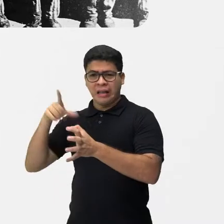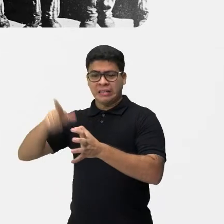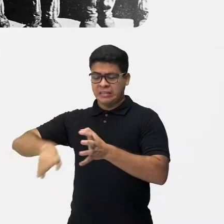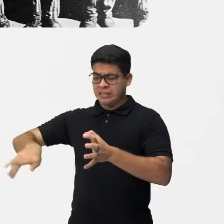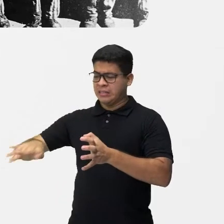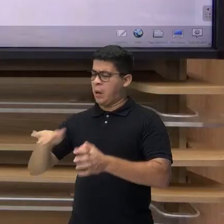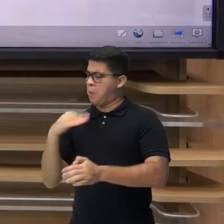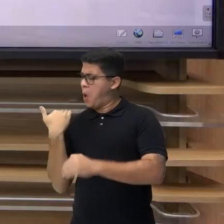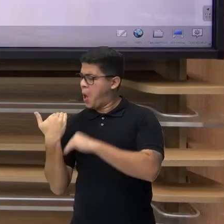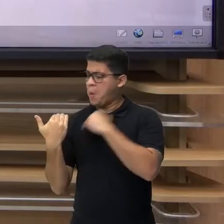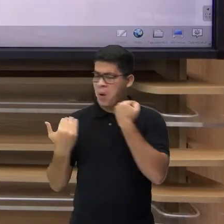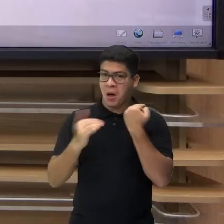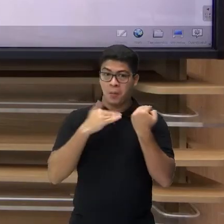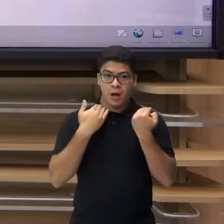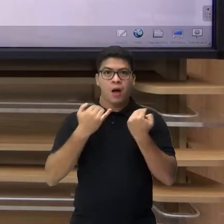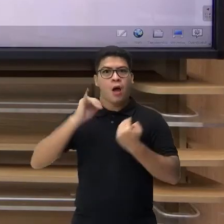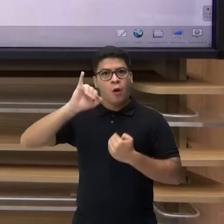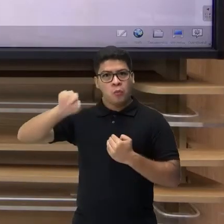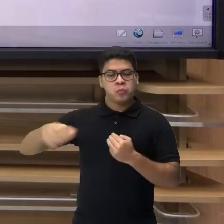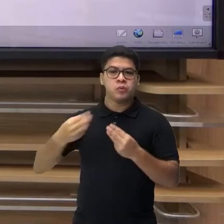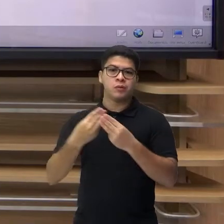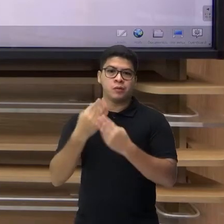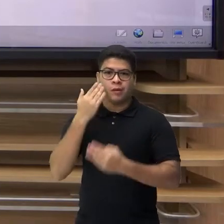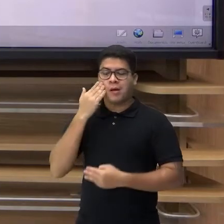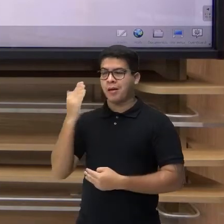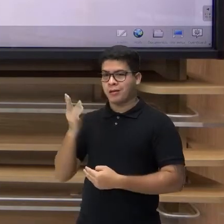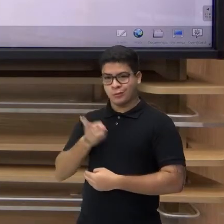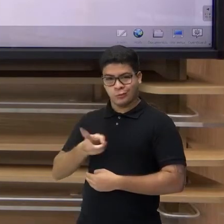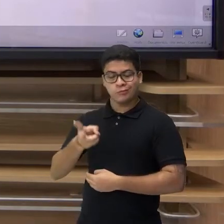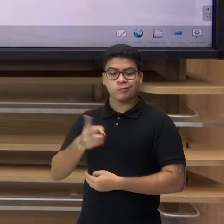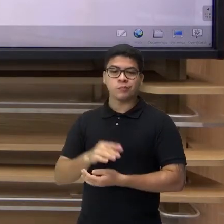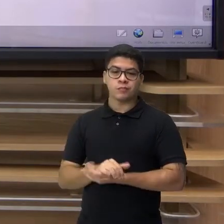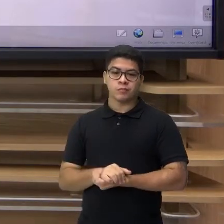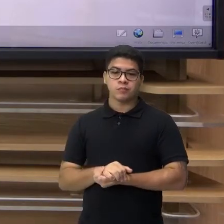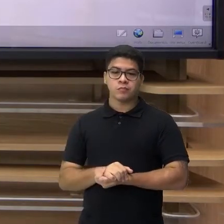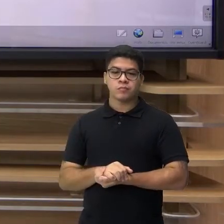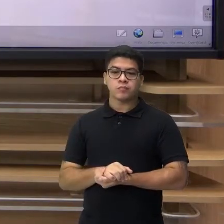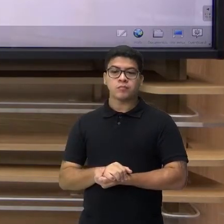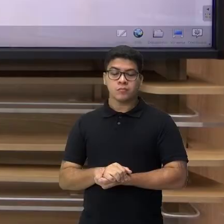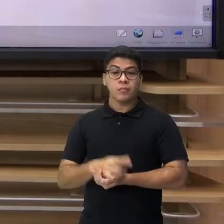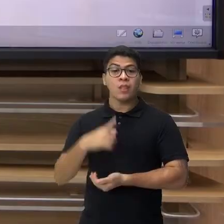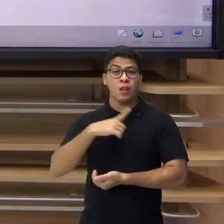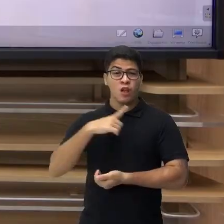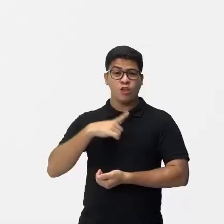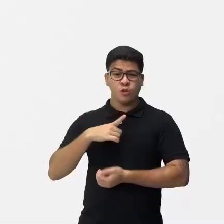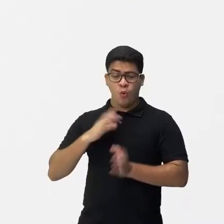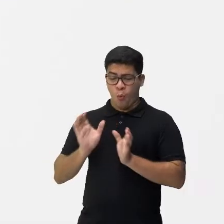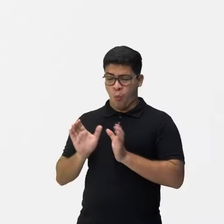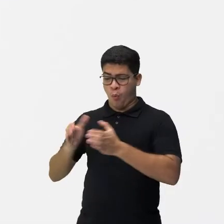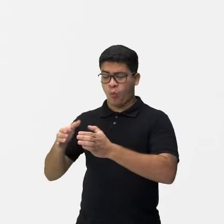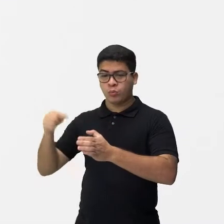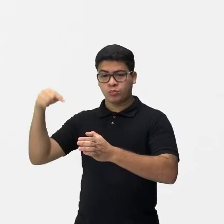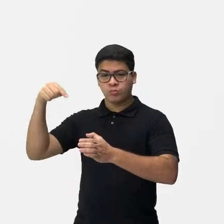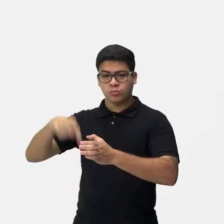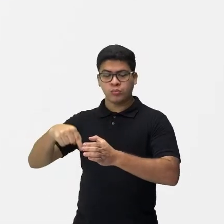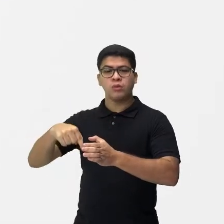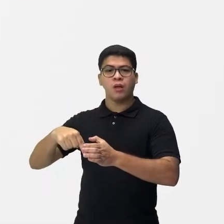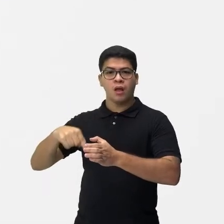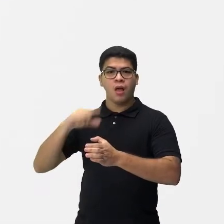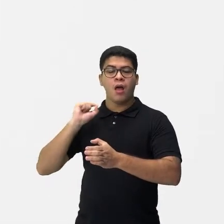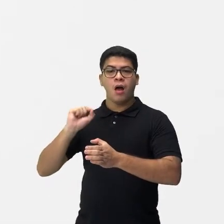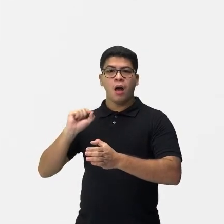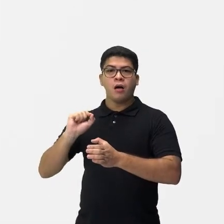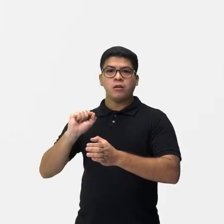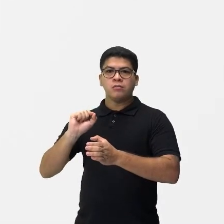mas com certeza é o mais conhecido. Vamos ver aqui mais adiante, né? Existiam aí os campos de extermínio, que nada mais eram do